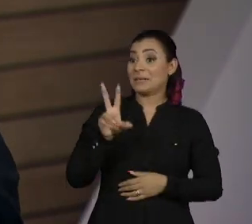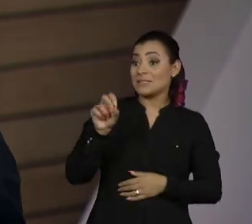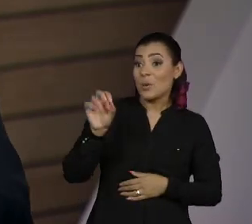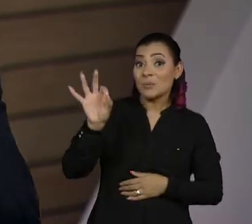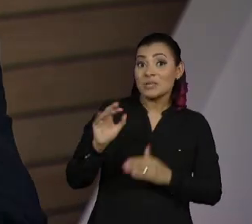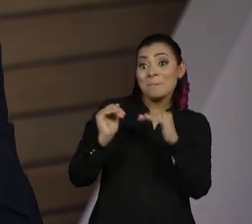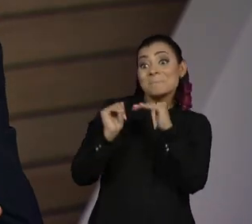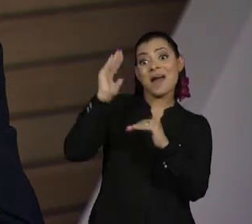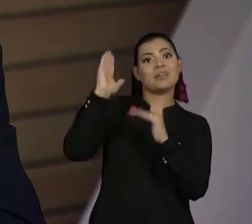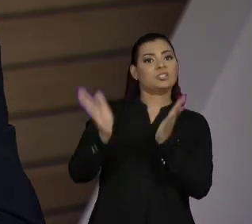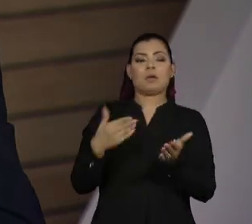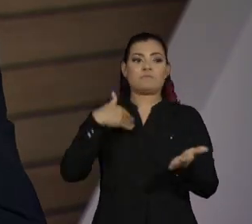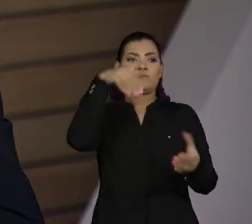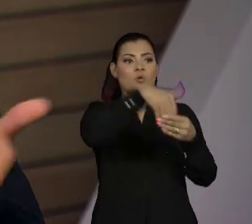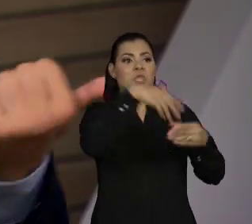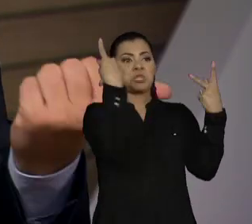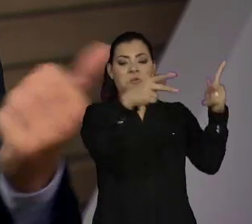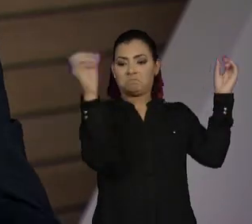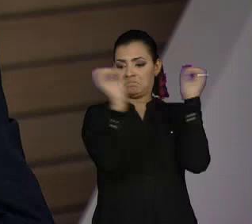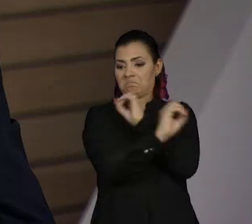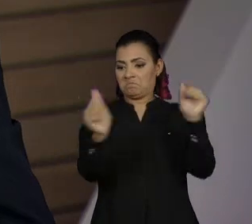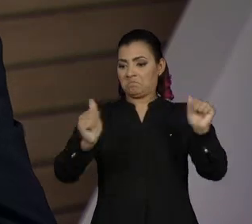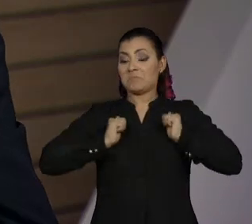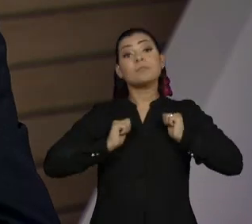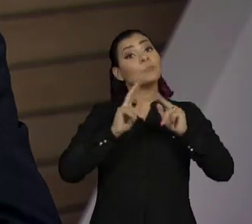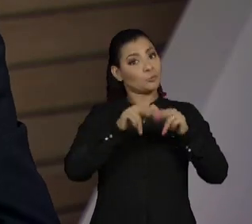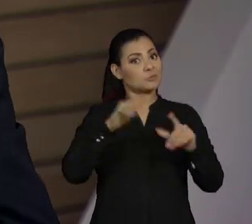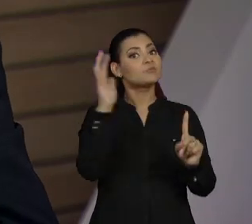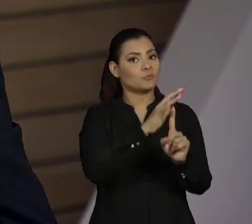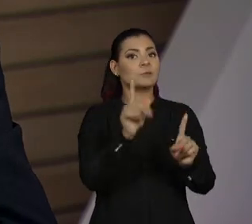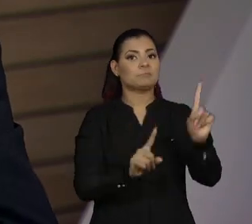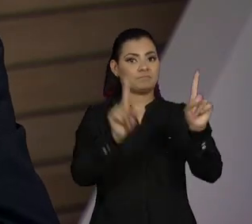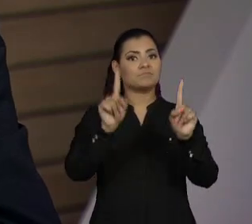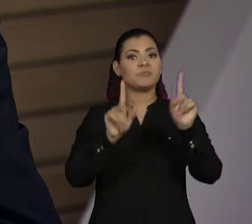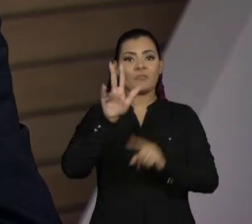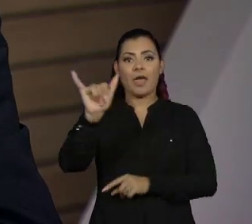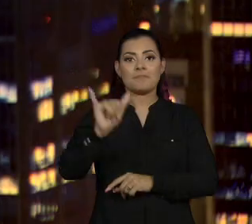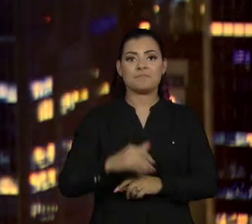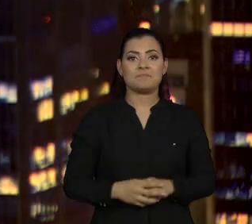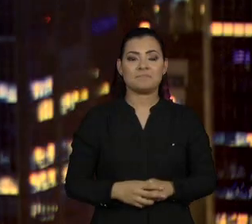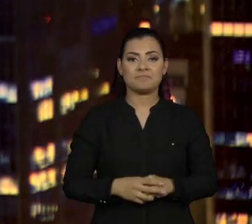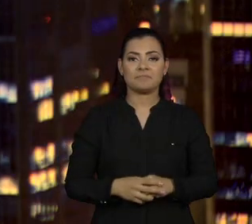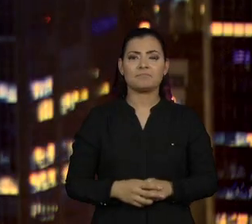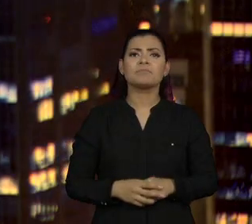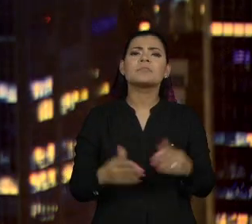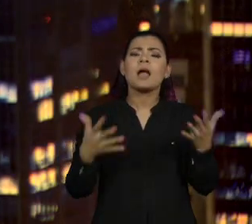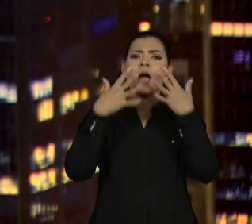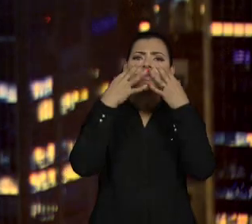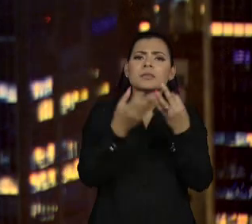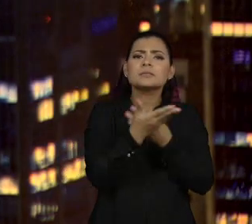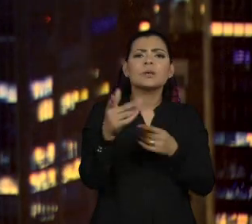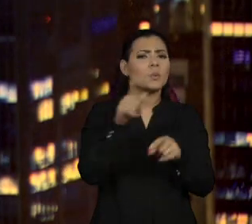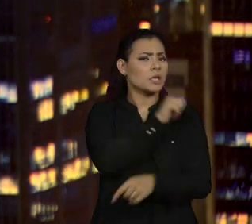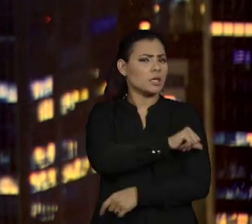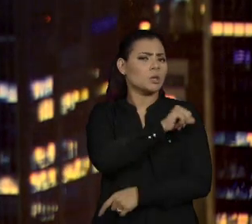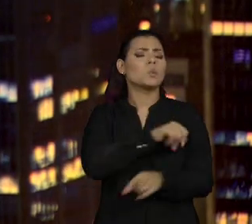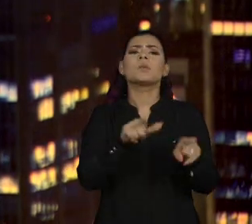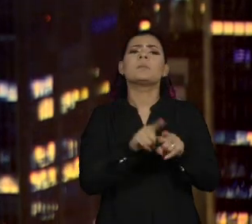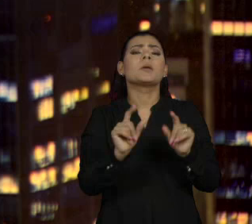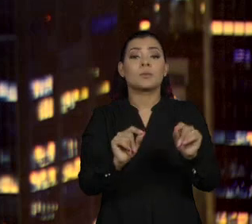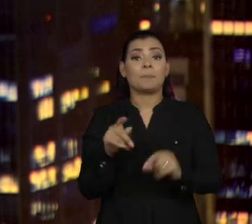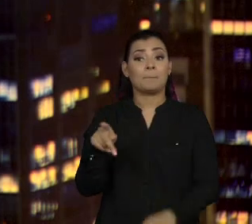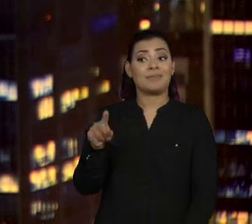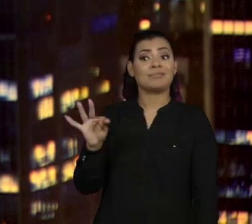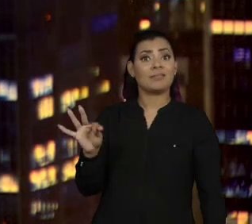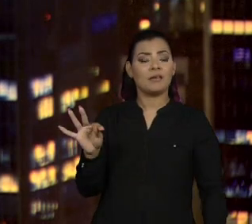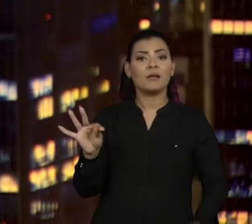não votariam de jeito nenhum no prefeito. Acho que isso vai ter impacto nessa disputa pelo segundo turno. Eu queria chamar a atenção no Rio também para a situação do PT.